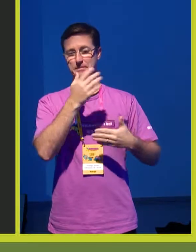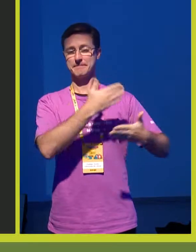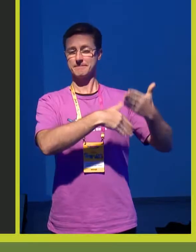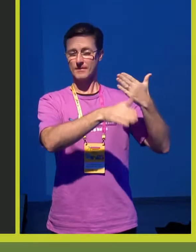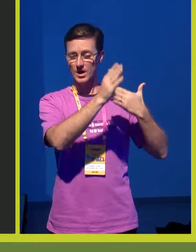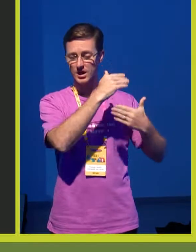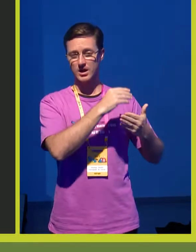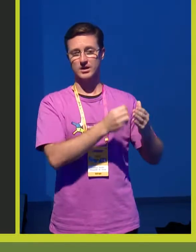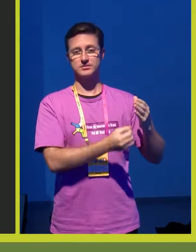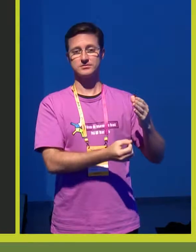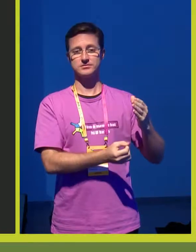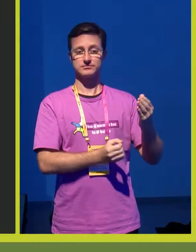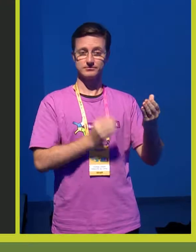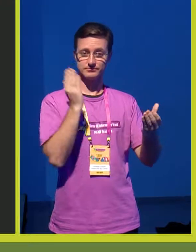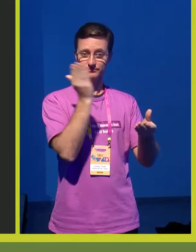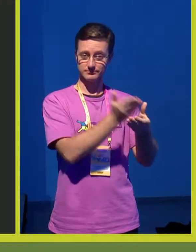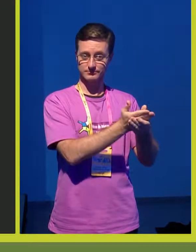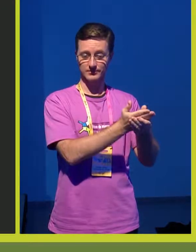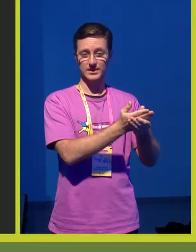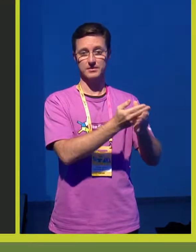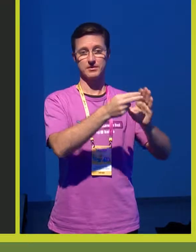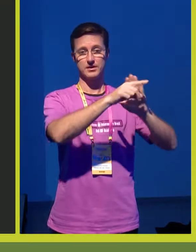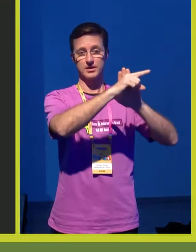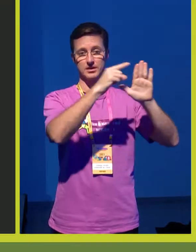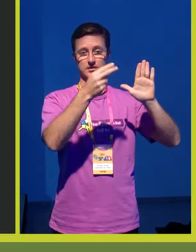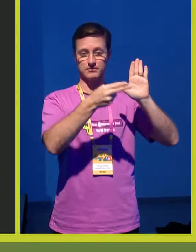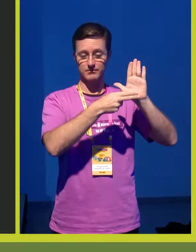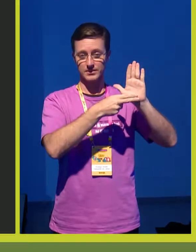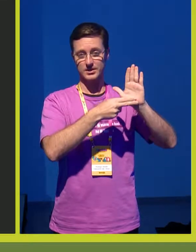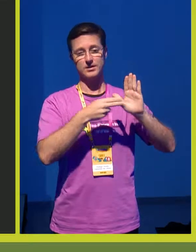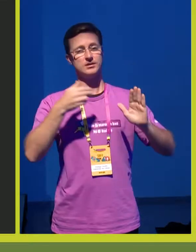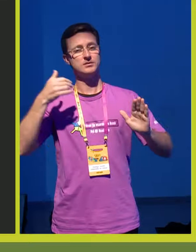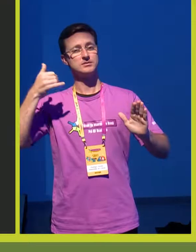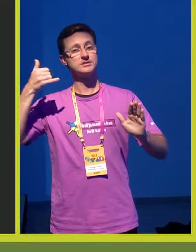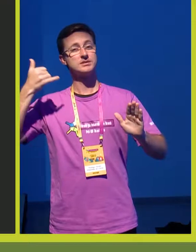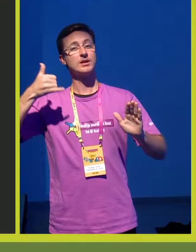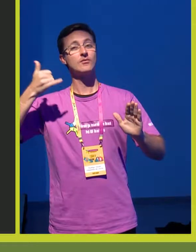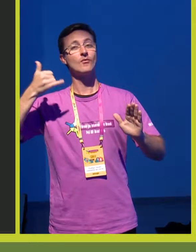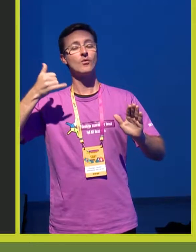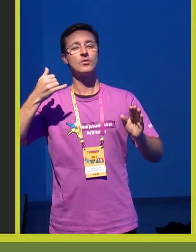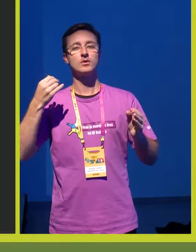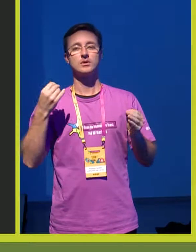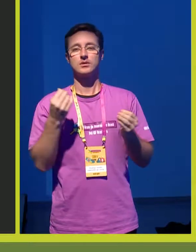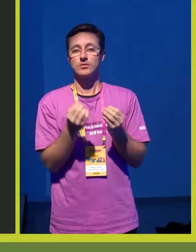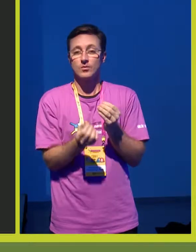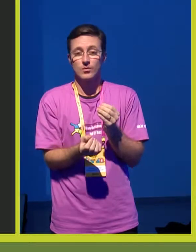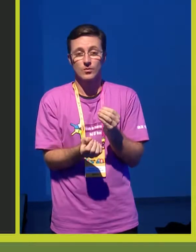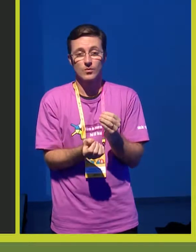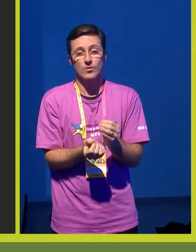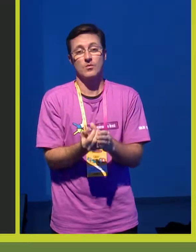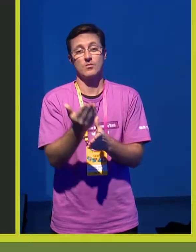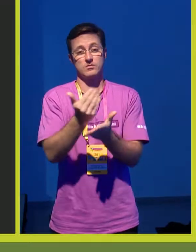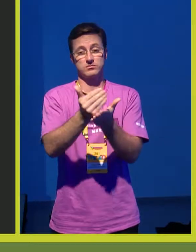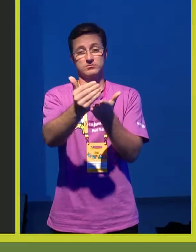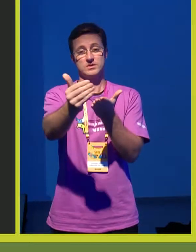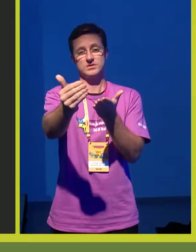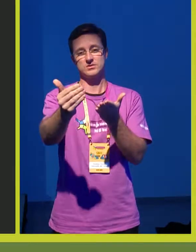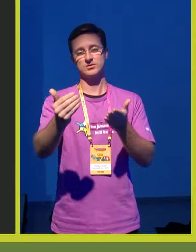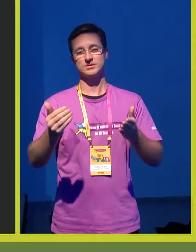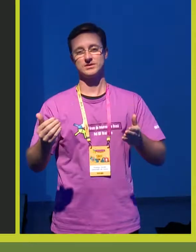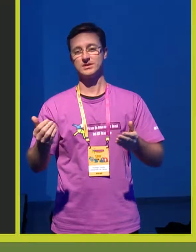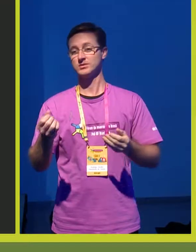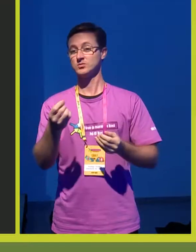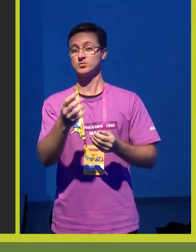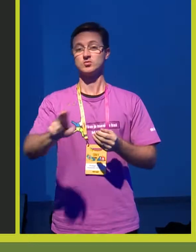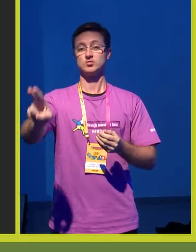aprovada, a gente começava a utilizar, os telefones começavam a se tornar populares, não dispositivos